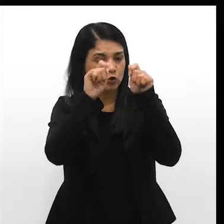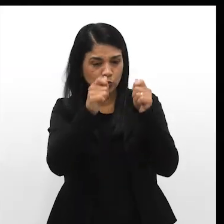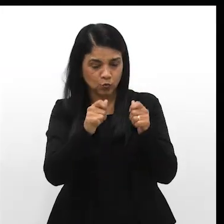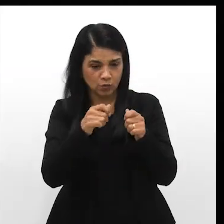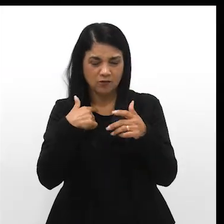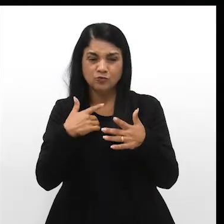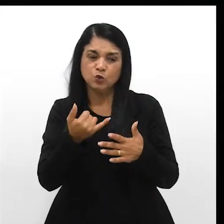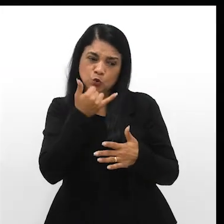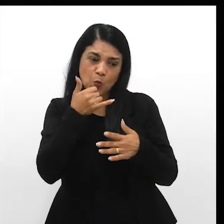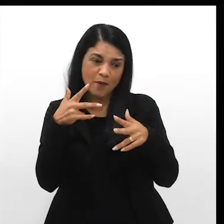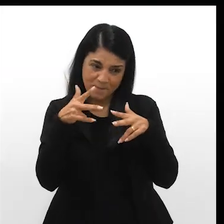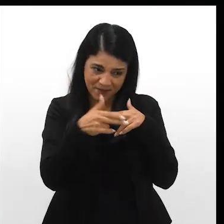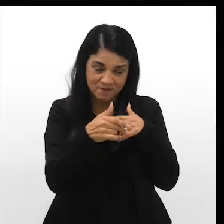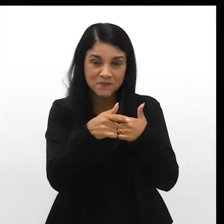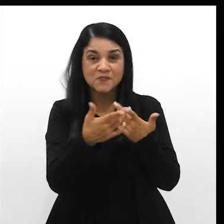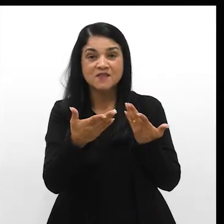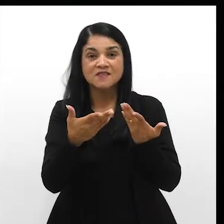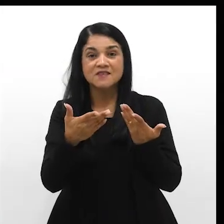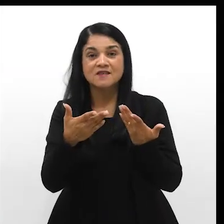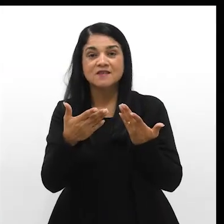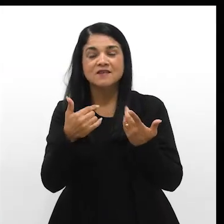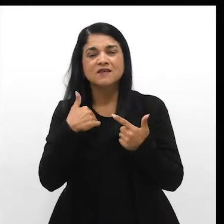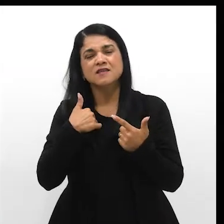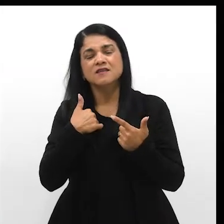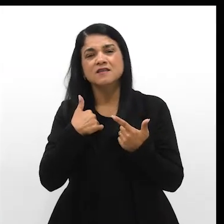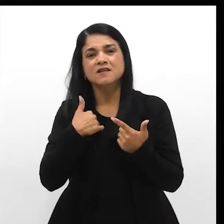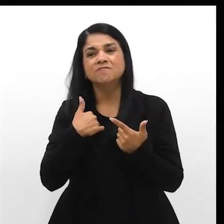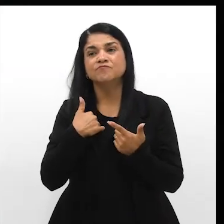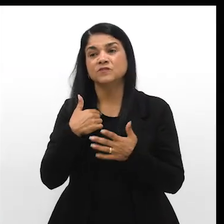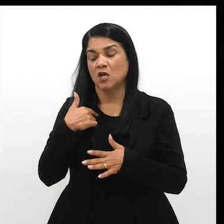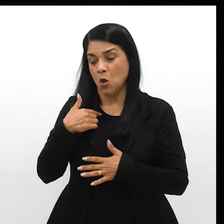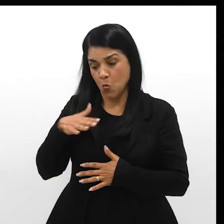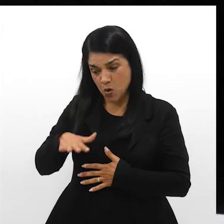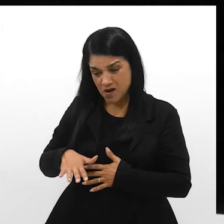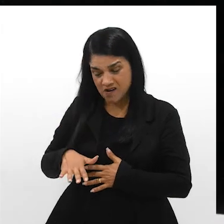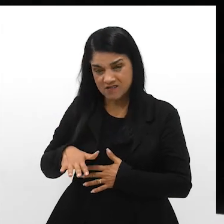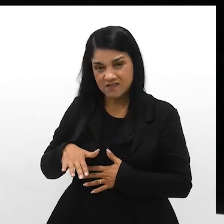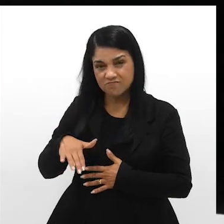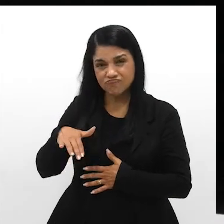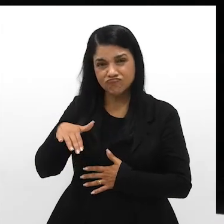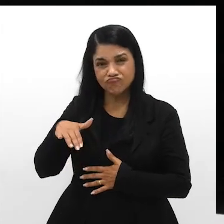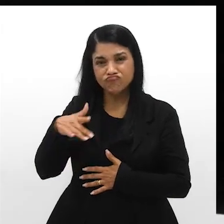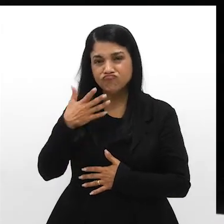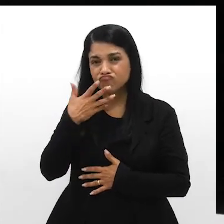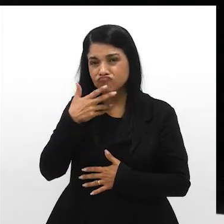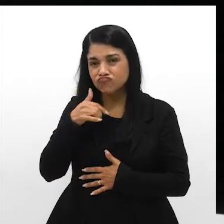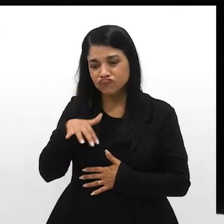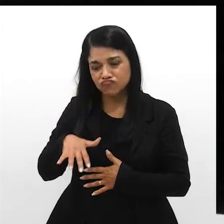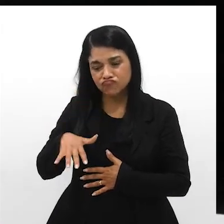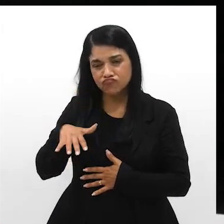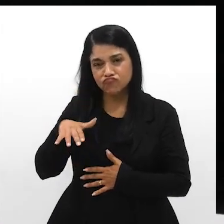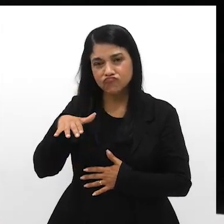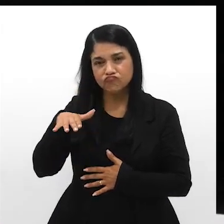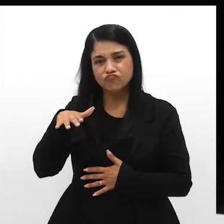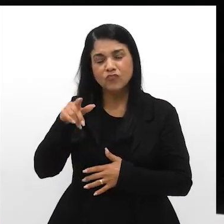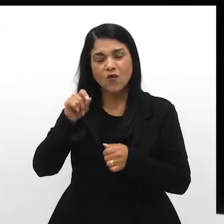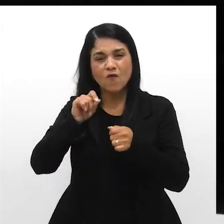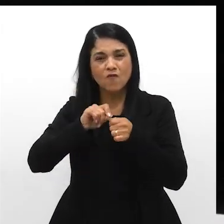escultura, Mariana? Desculpe te interromper, mas o que te deu? Eu falei, olha, olha, quando eu era criança, eu